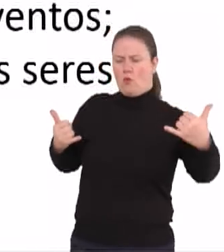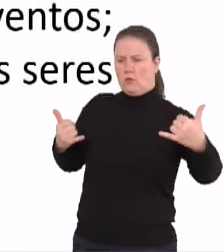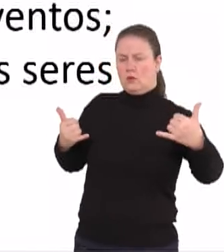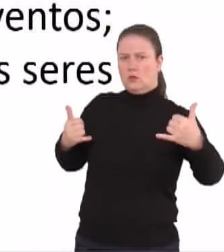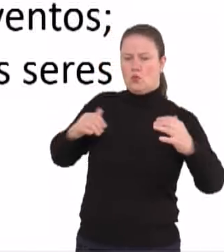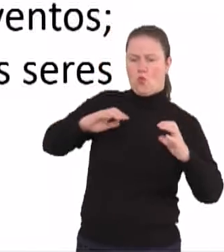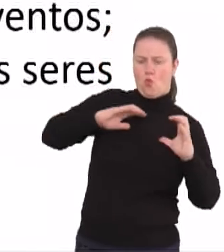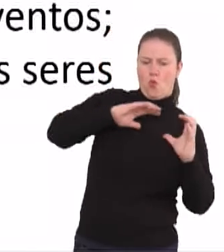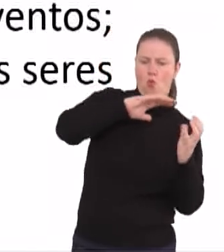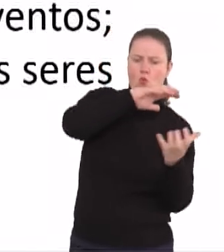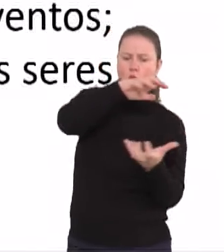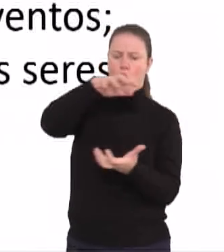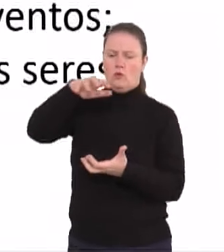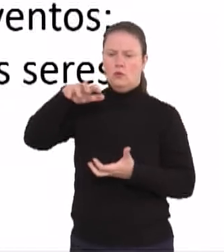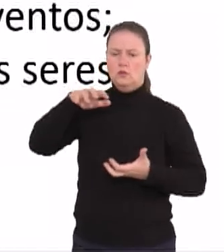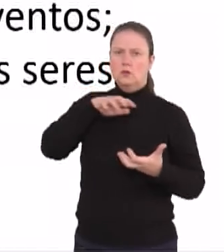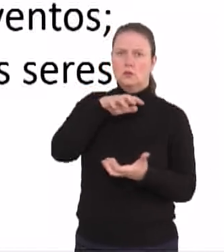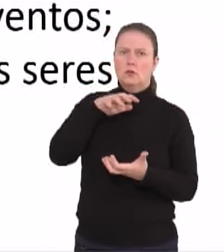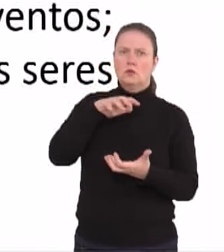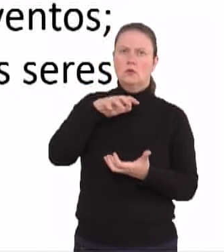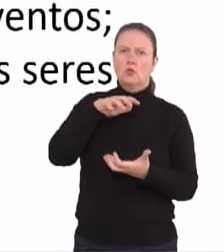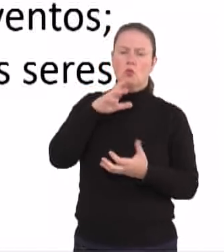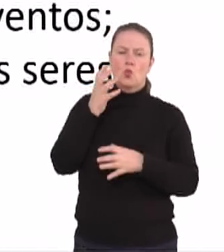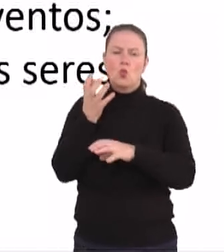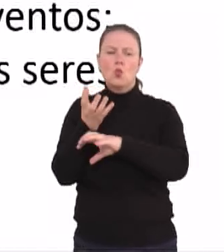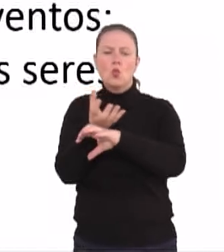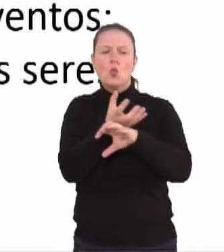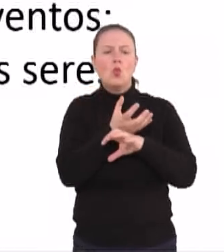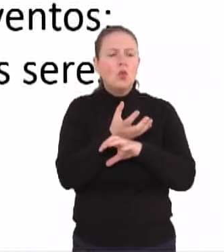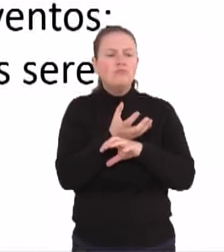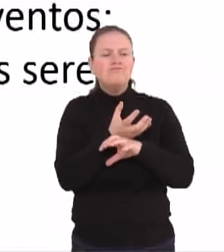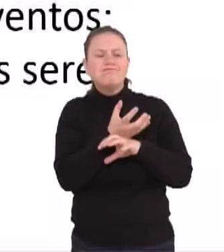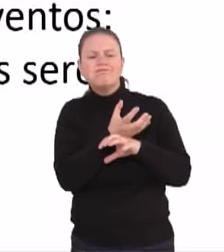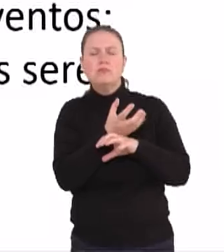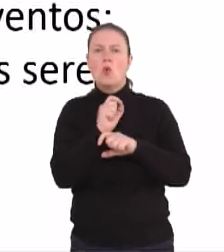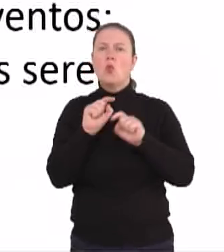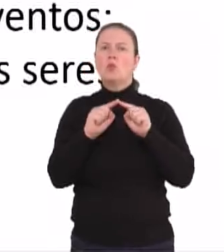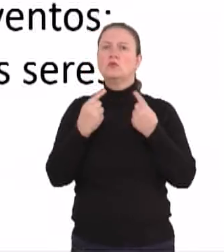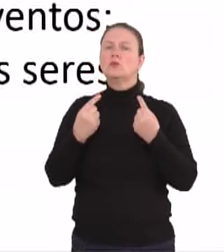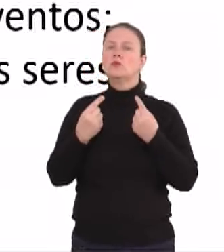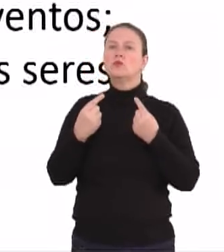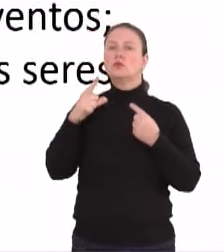espaço infinito. Então, veio a luz e surgiram